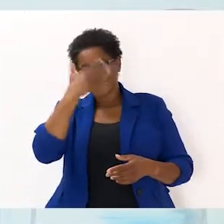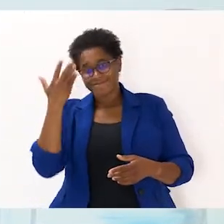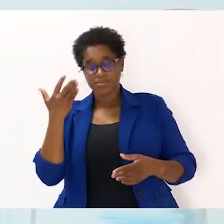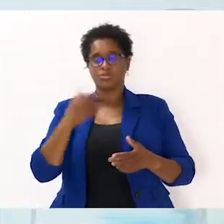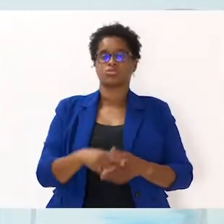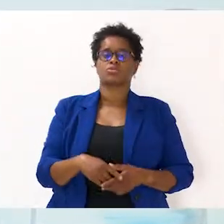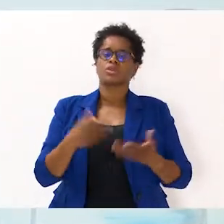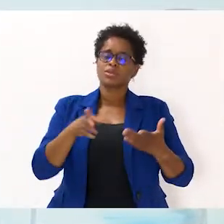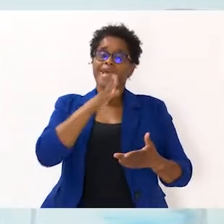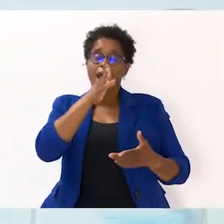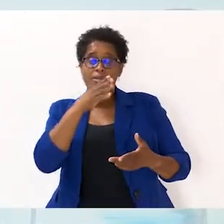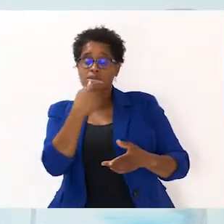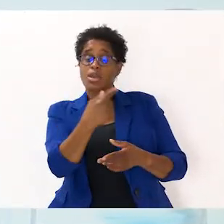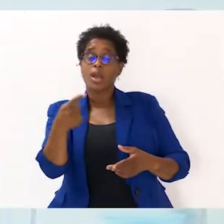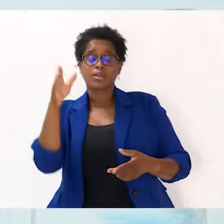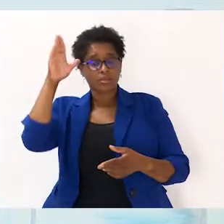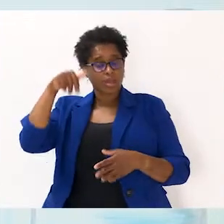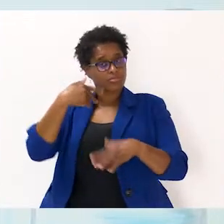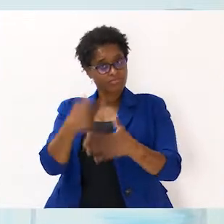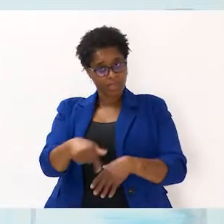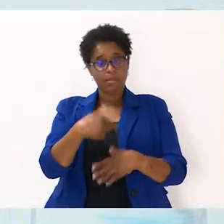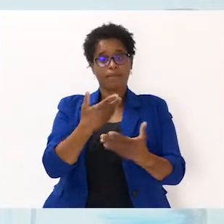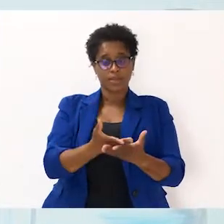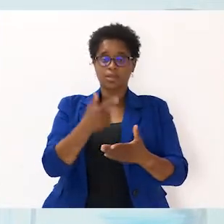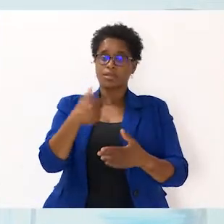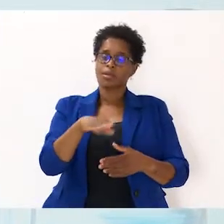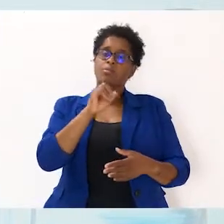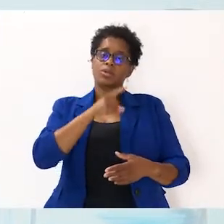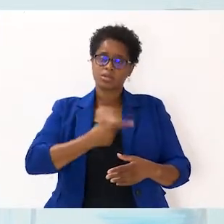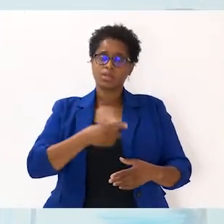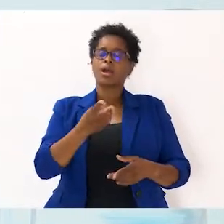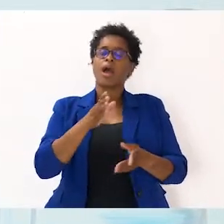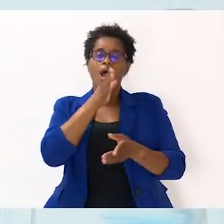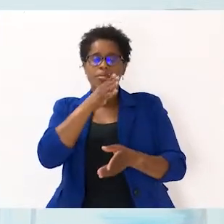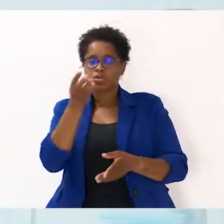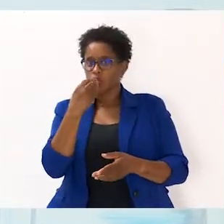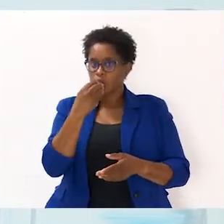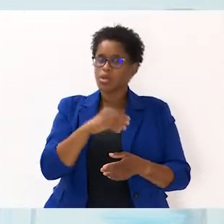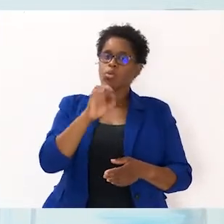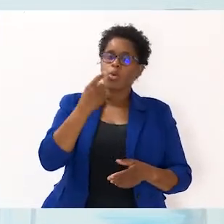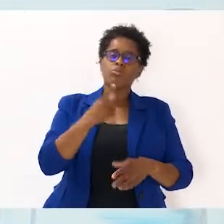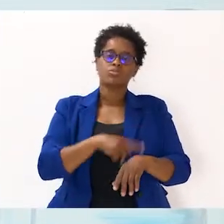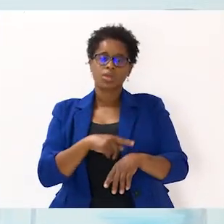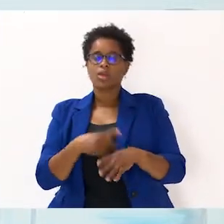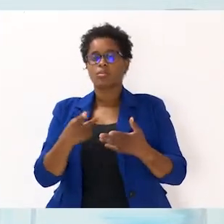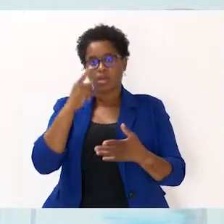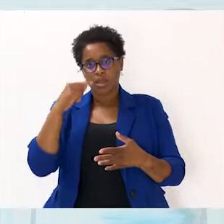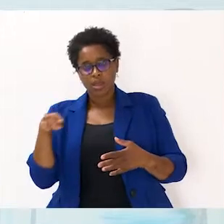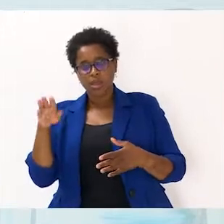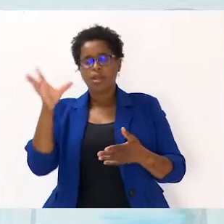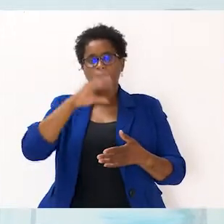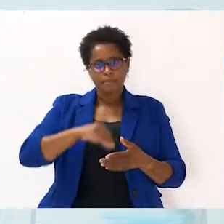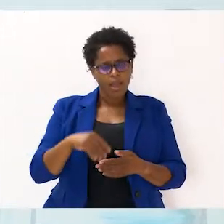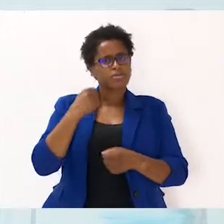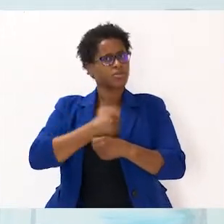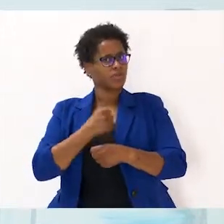hábitos que cada espécie apresenta, ok? Pode ser hábitos alimentares ou o período de dia em que ele é mais